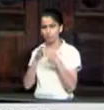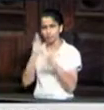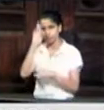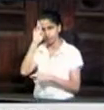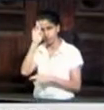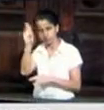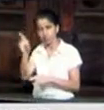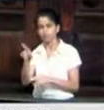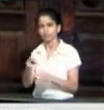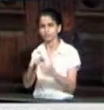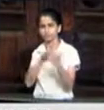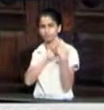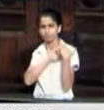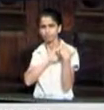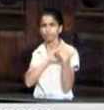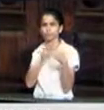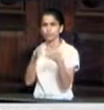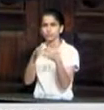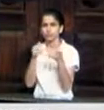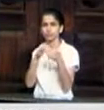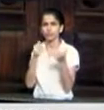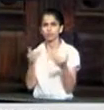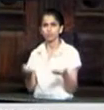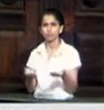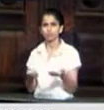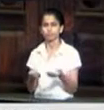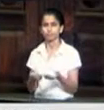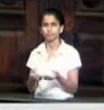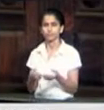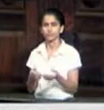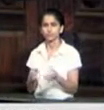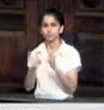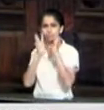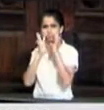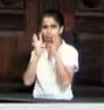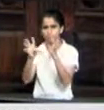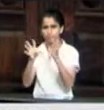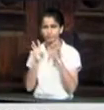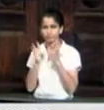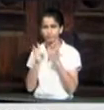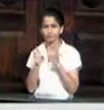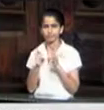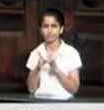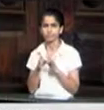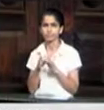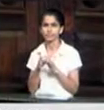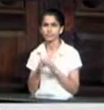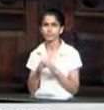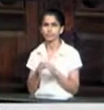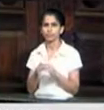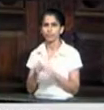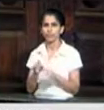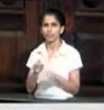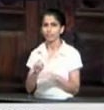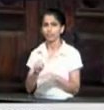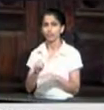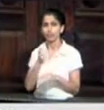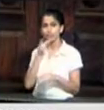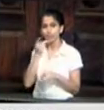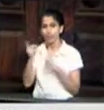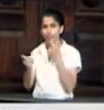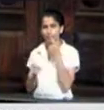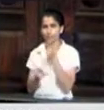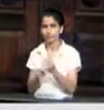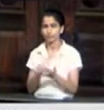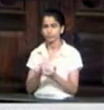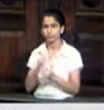ao ouvi-la. Eu peço que tenham muita atenção ao ouvi-la. Não estamos tratando